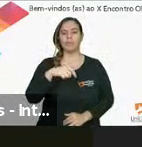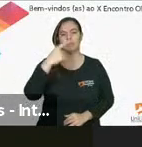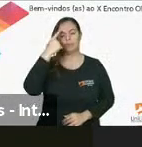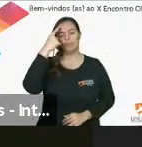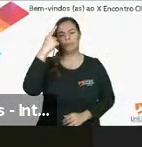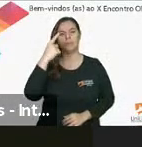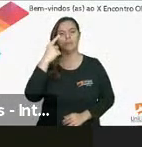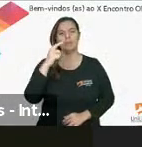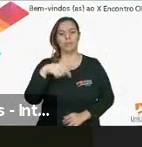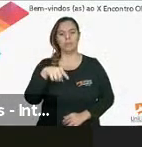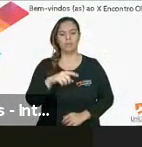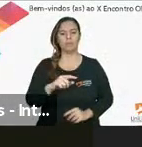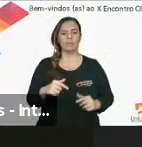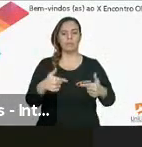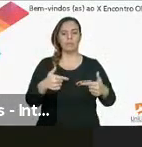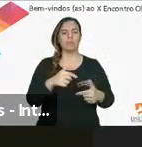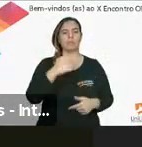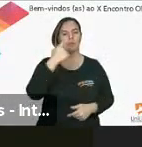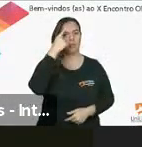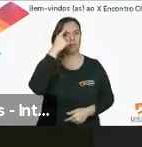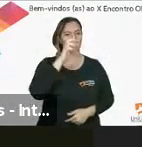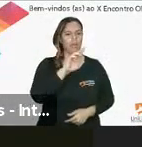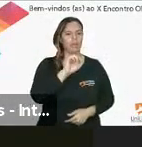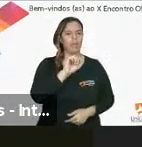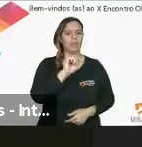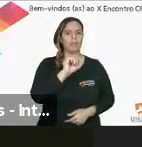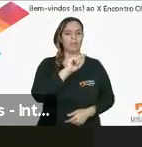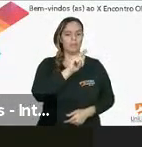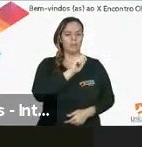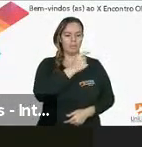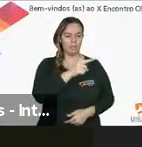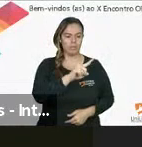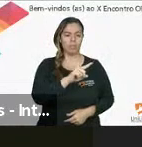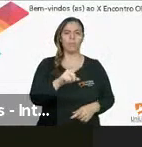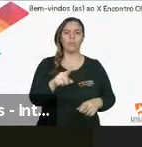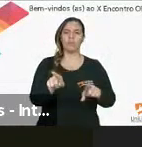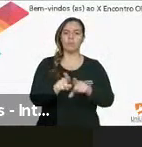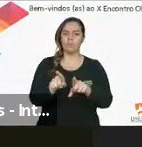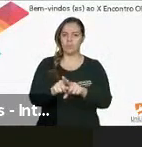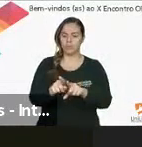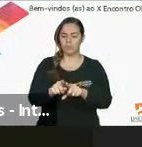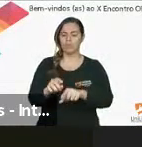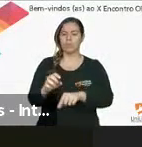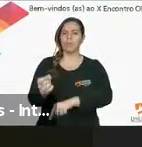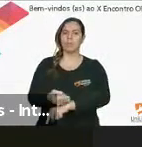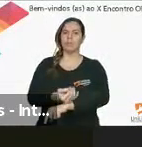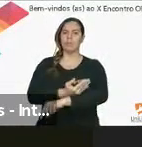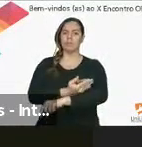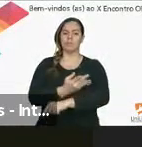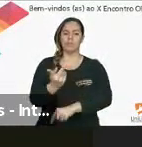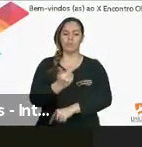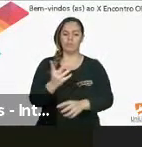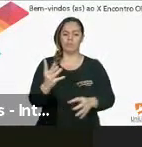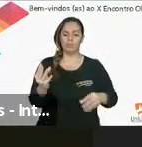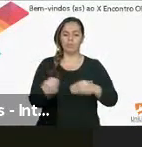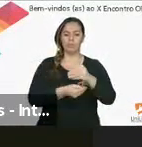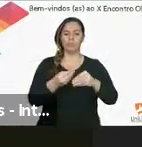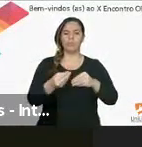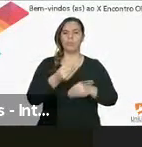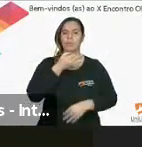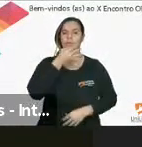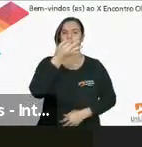ser racional e emocionalmente crítico,